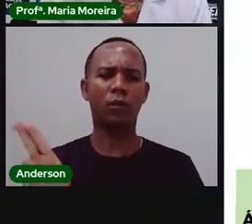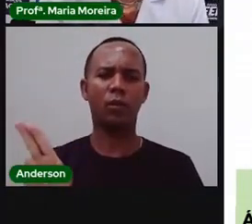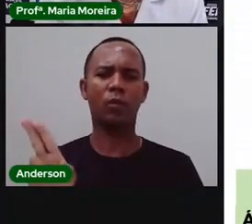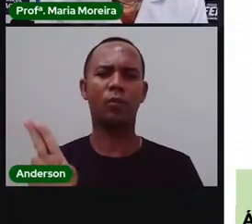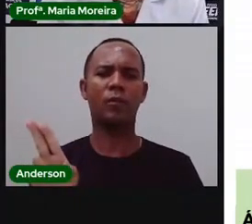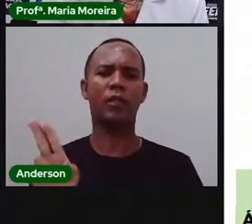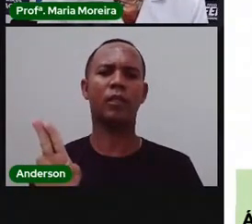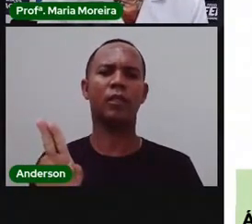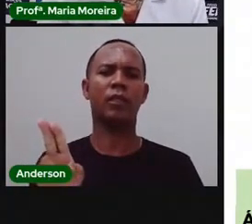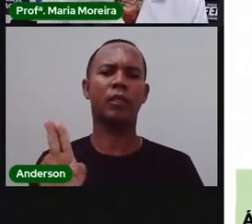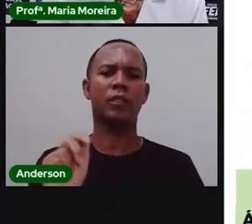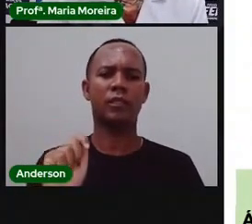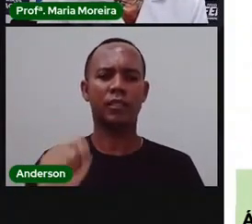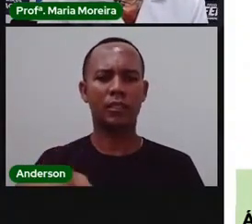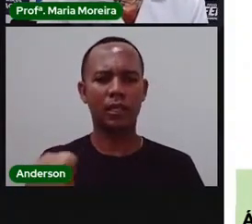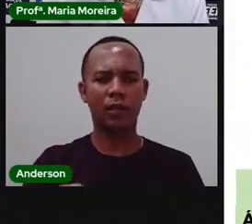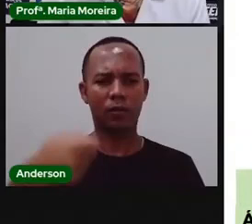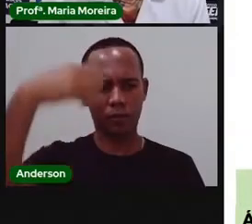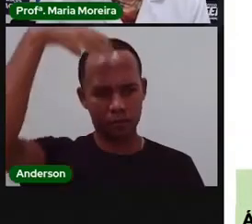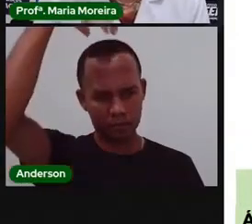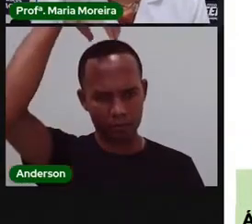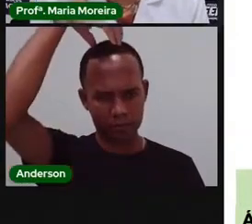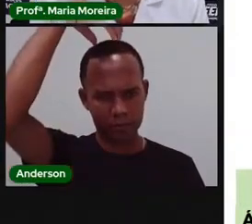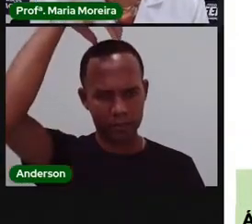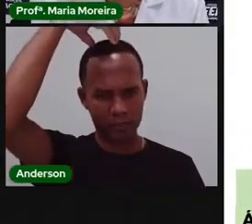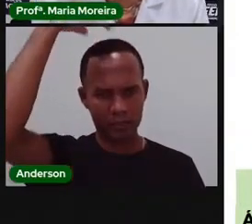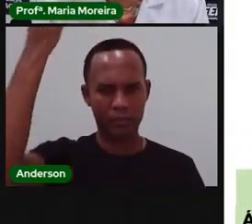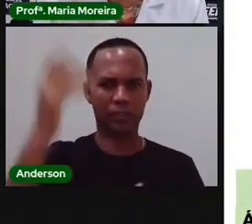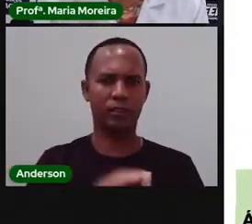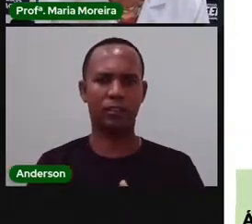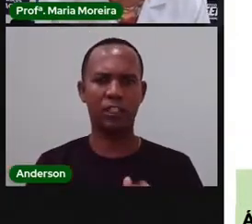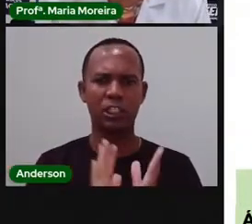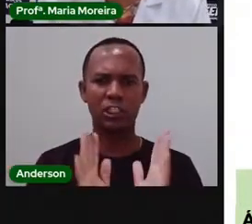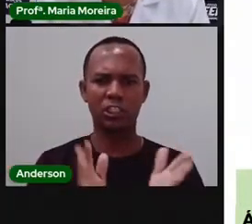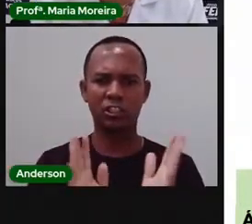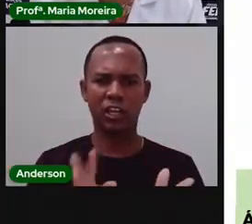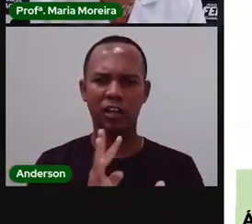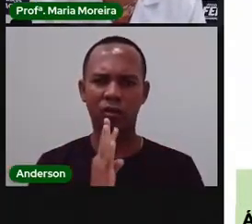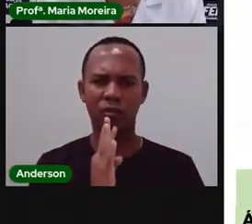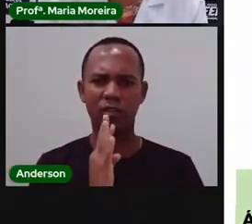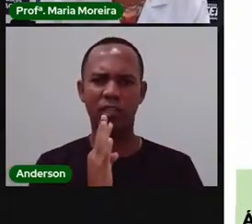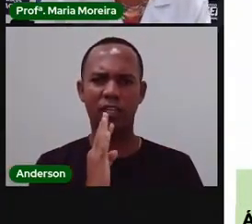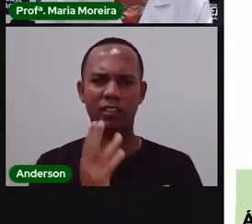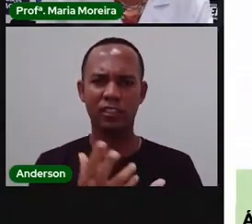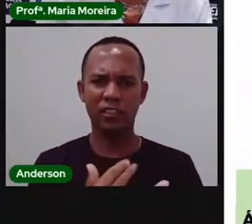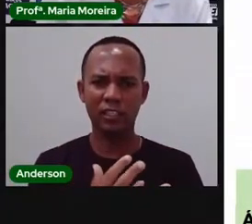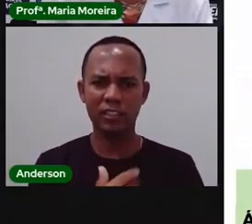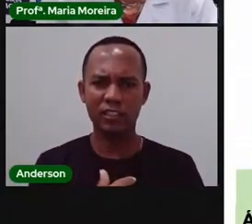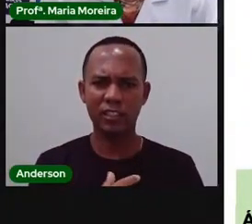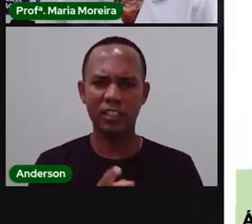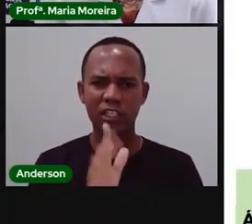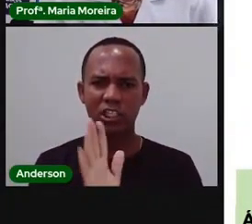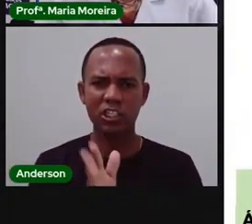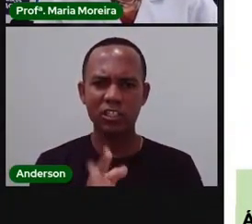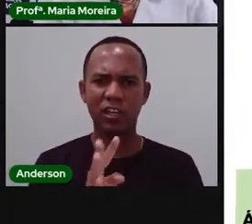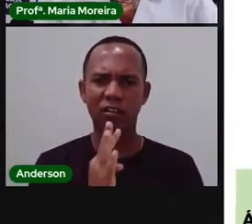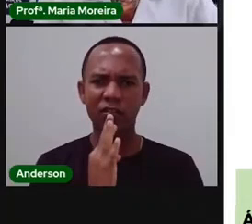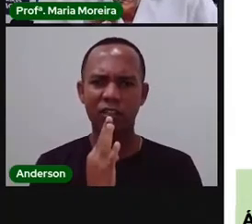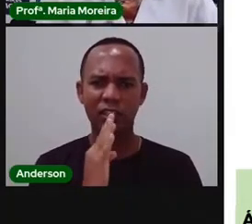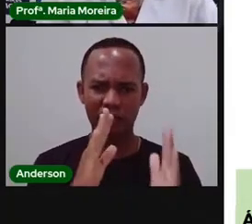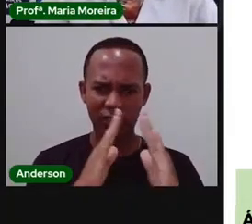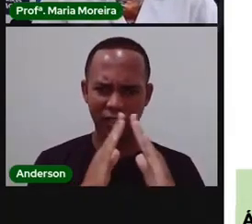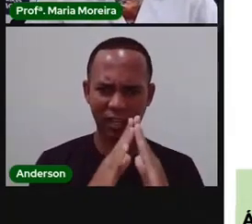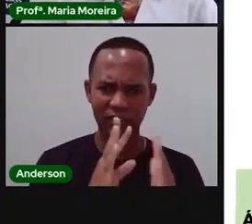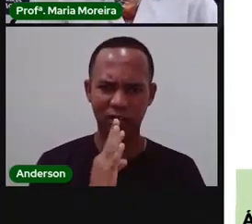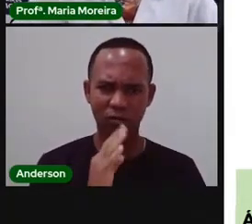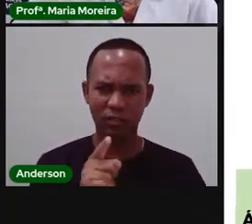E essa imagem que tá aí, né? Vocês já viram esse lugar, já passaram? Essa imagem tá aí, tá à noite, mas eu acredito